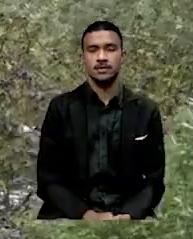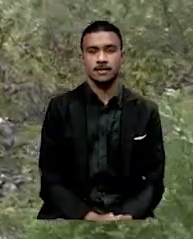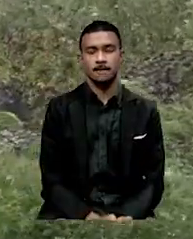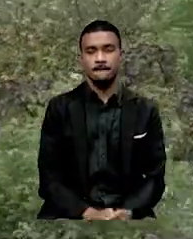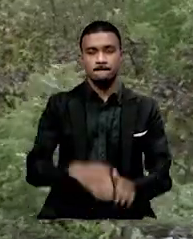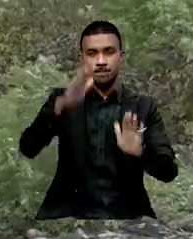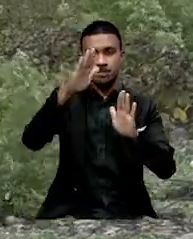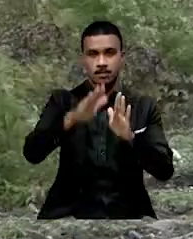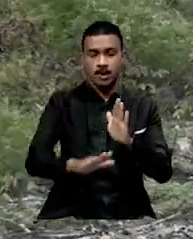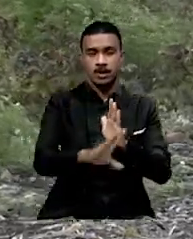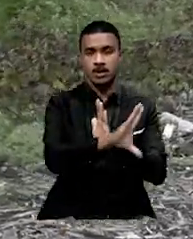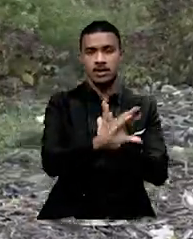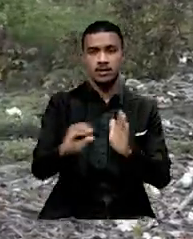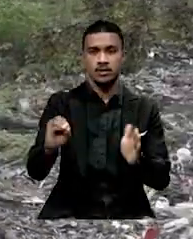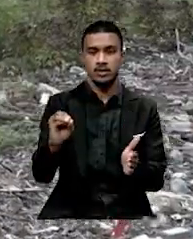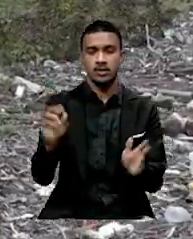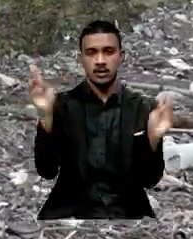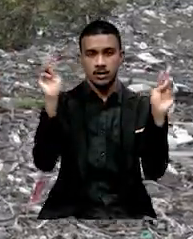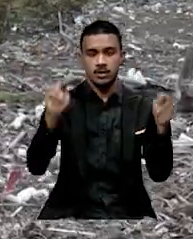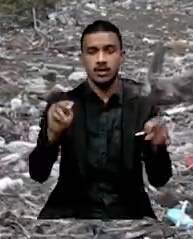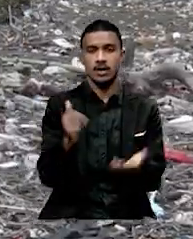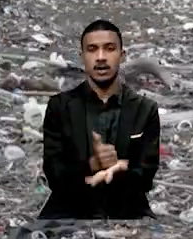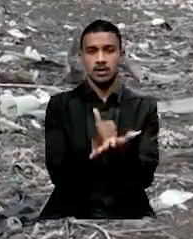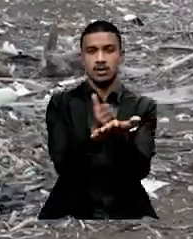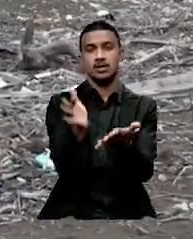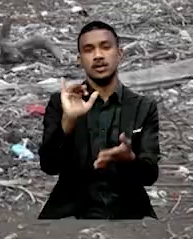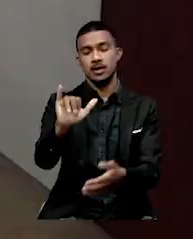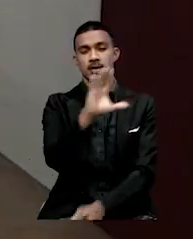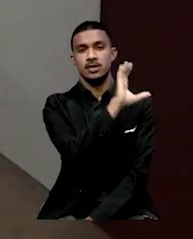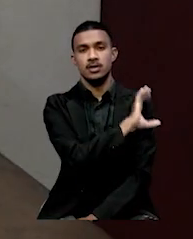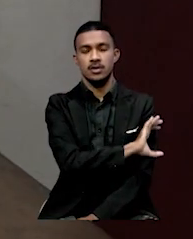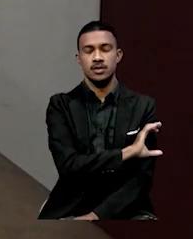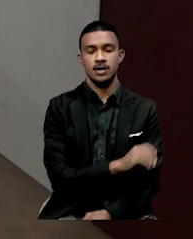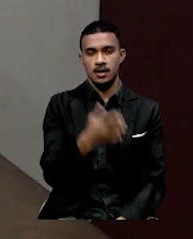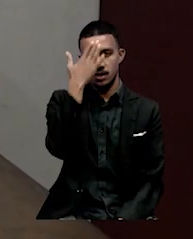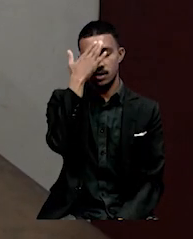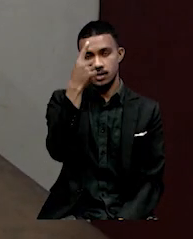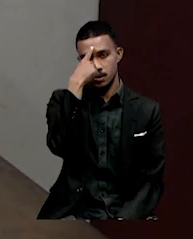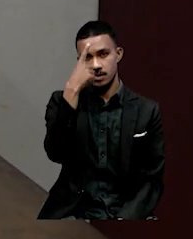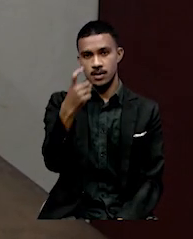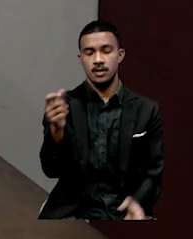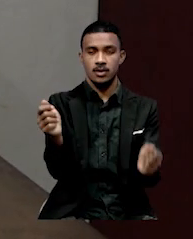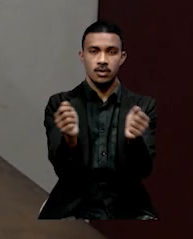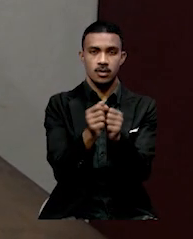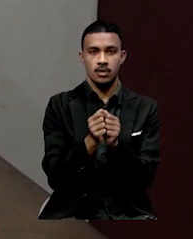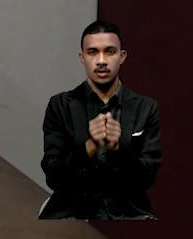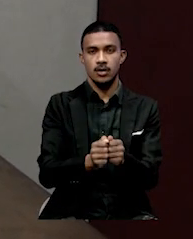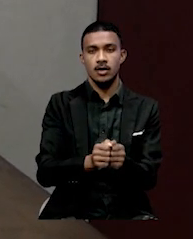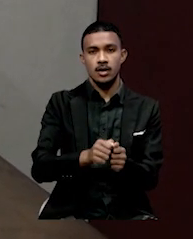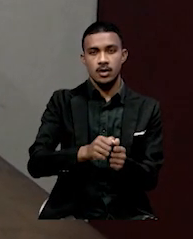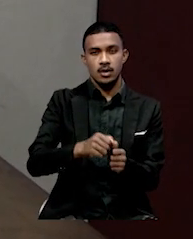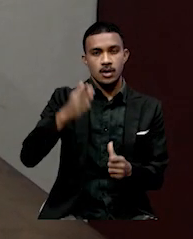menos facilidade hodi apoio sirne segurança tamba ne maka ho detecta